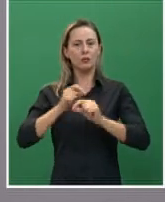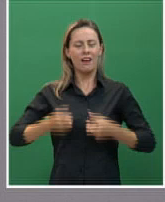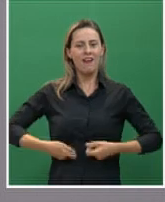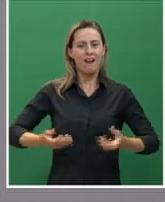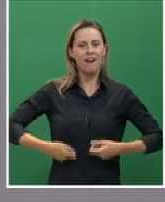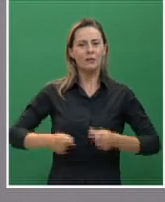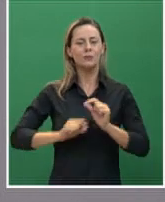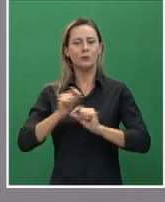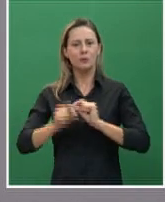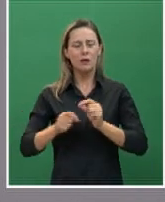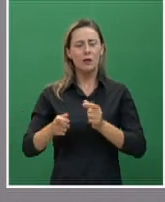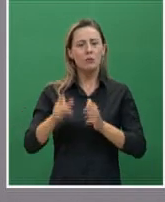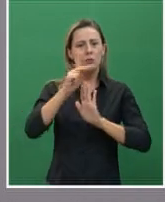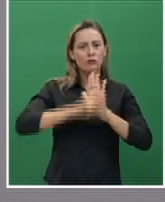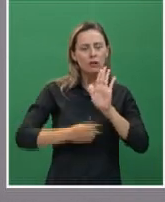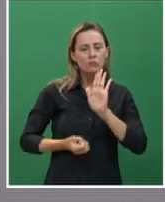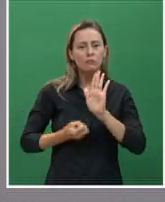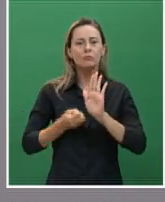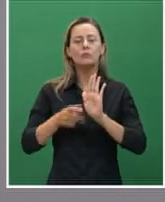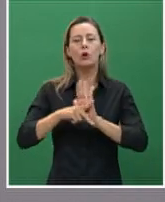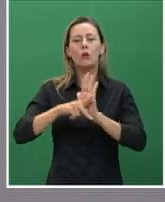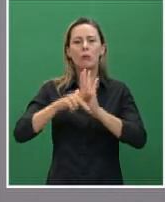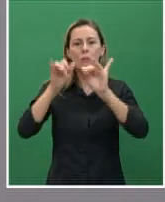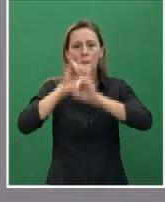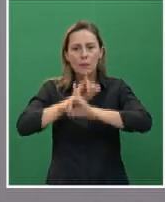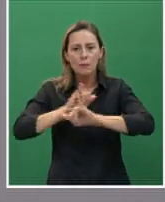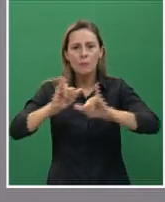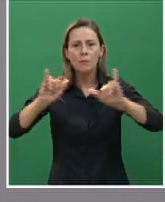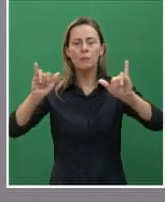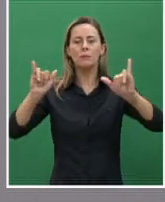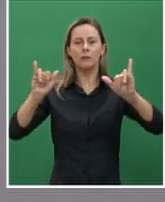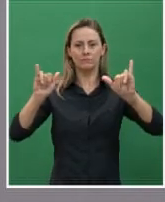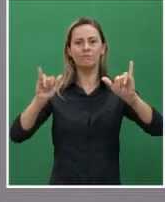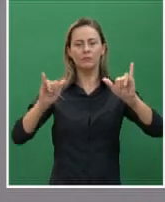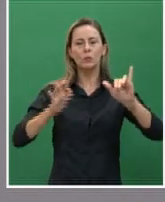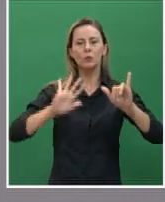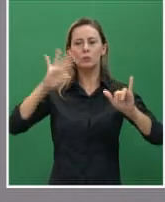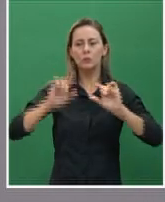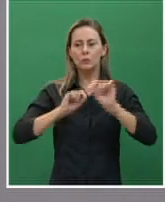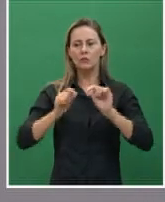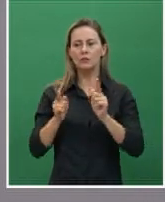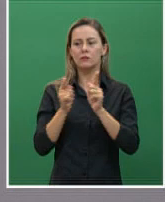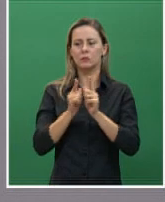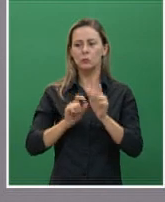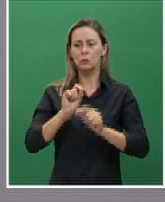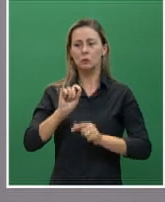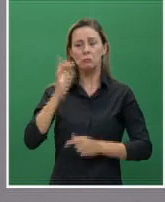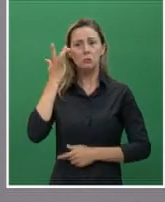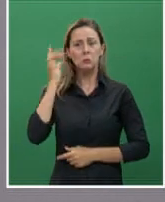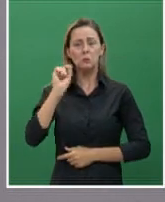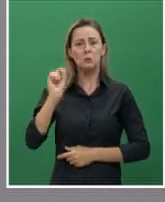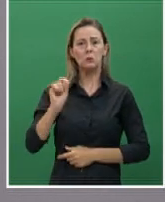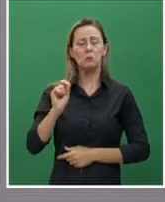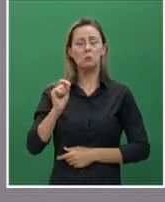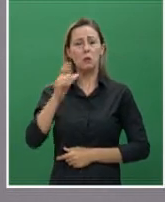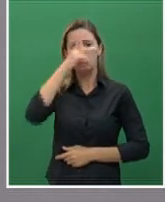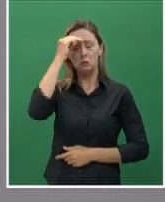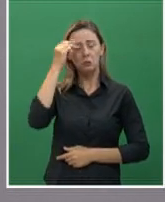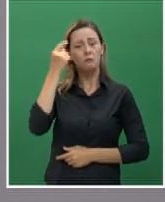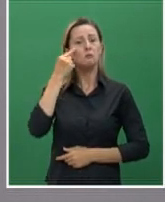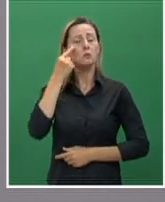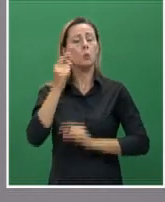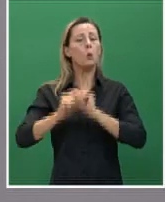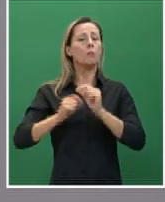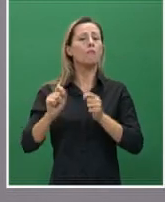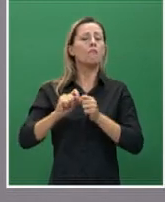academia como por exemplo com um gasto com publicidade daqui aumento durante esse processo quando tiver atendime.to não sei que medidas da prefeitura tomou